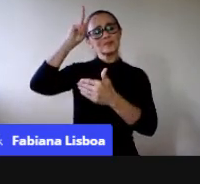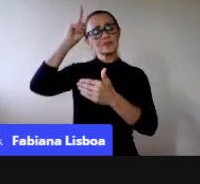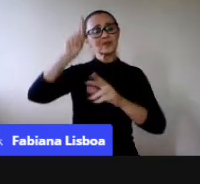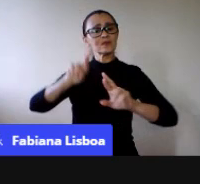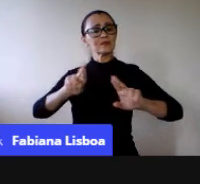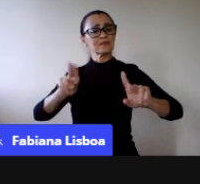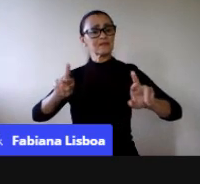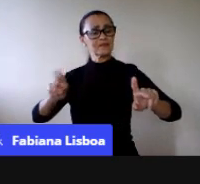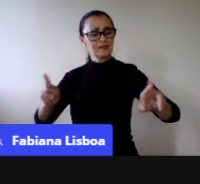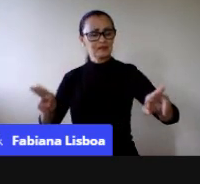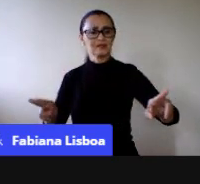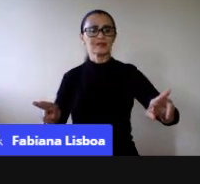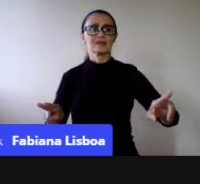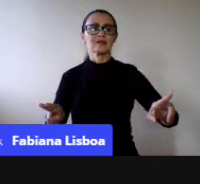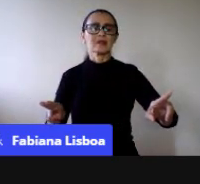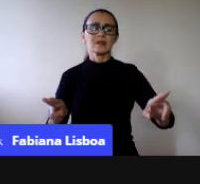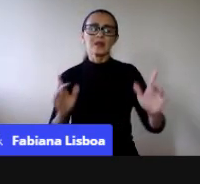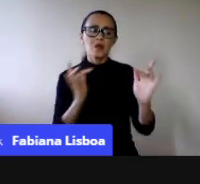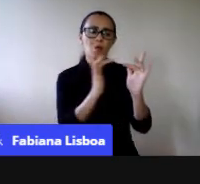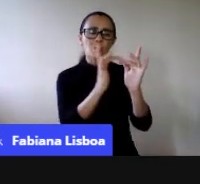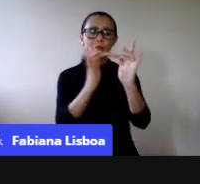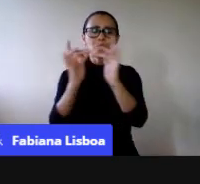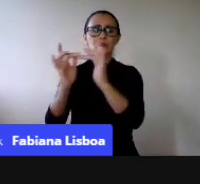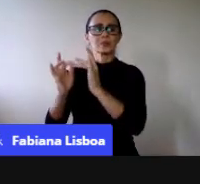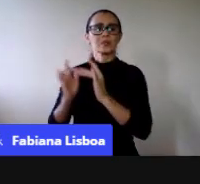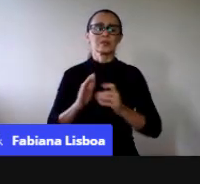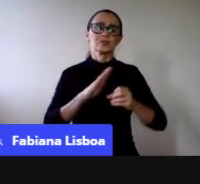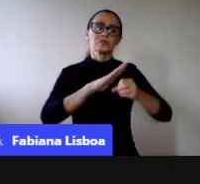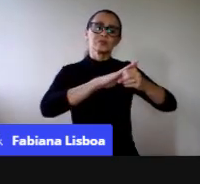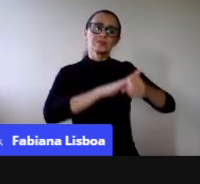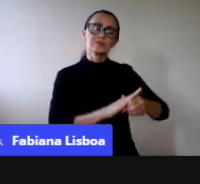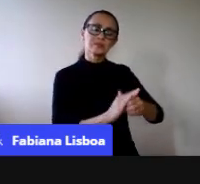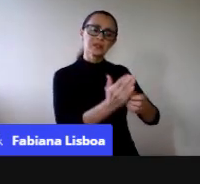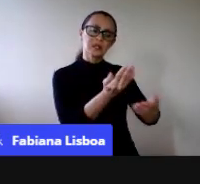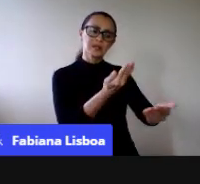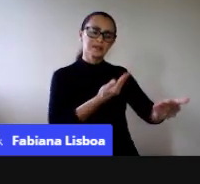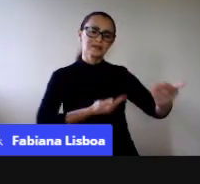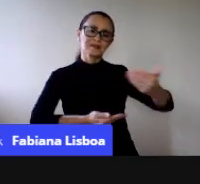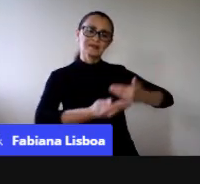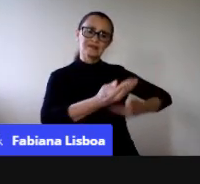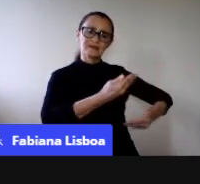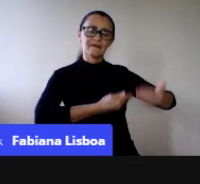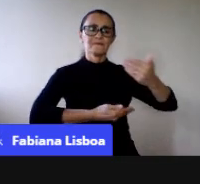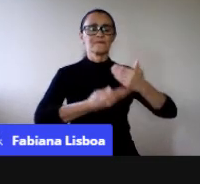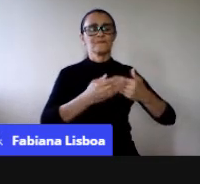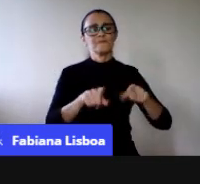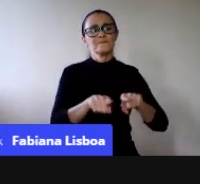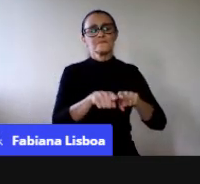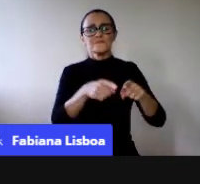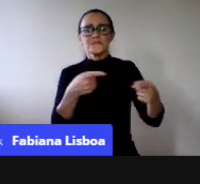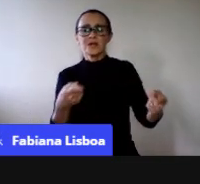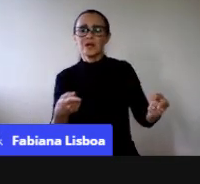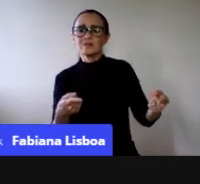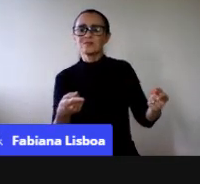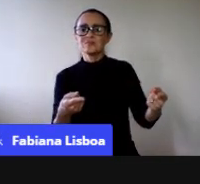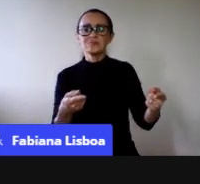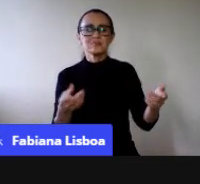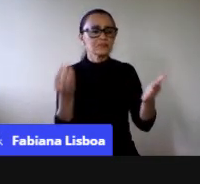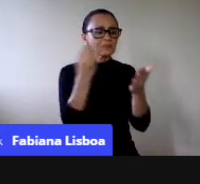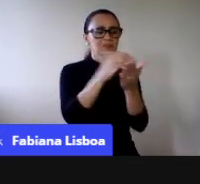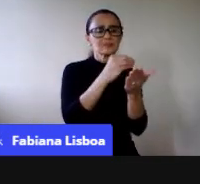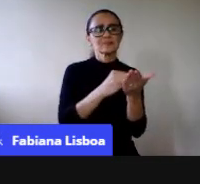de vida. Desde o contato com os colonizadores, muitas trocas foram efetuadas. Porém, nosso registro histórico é contado de uma